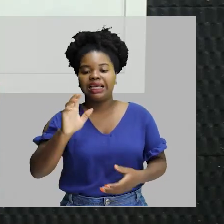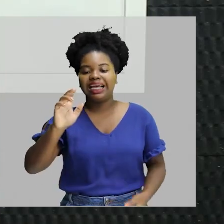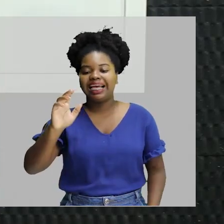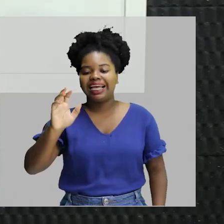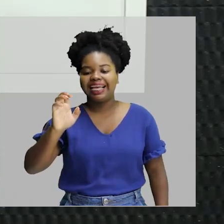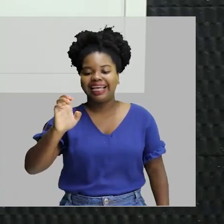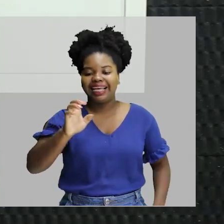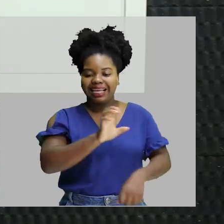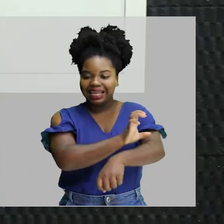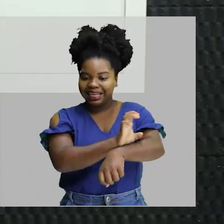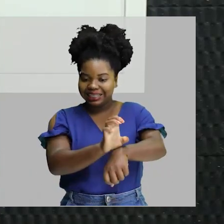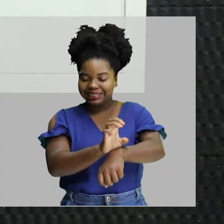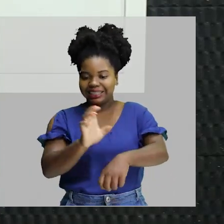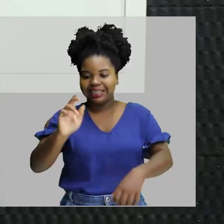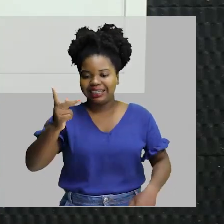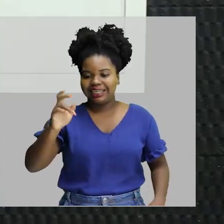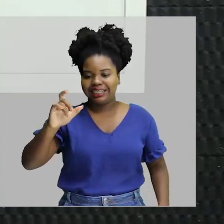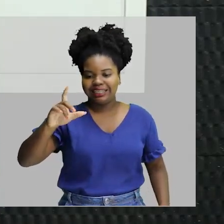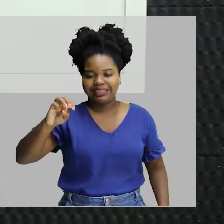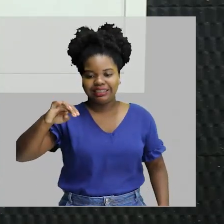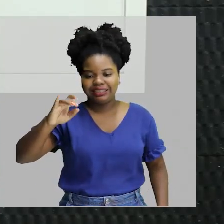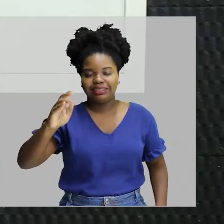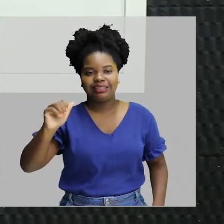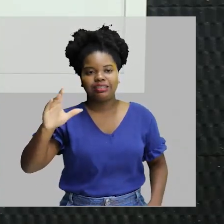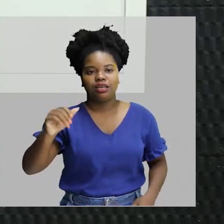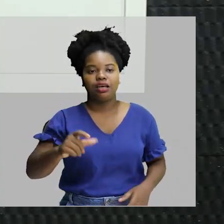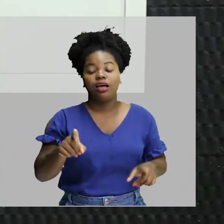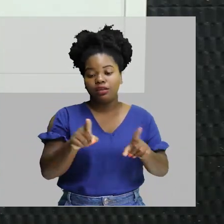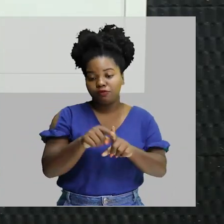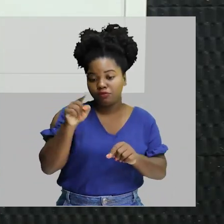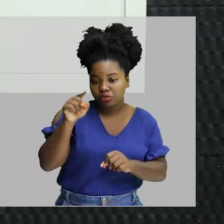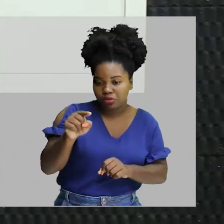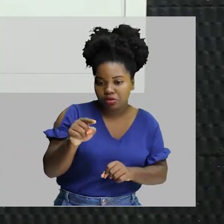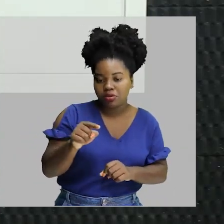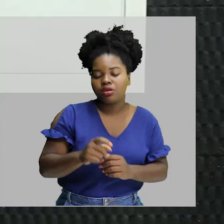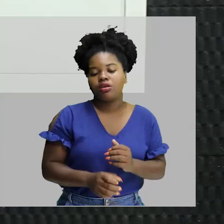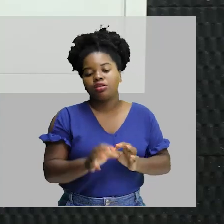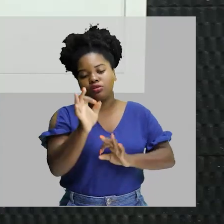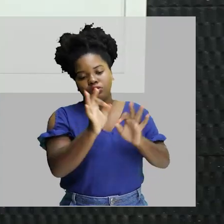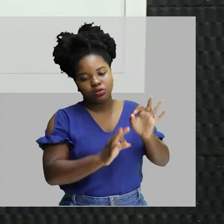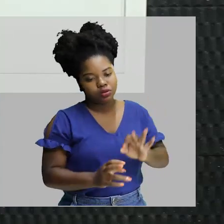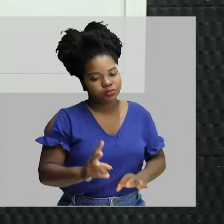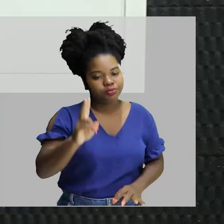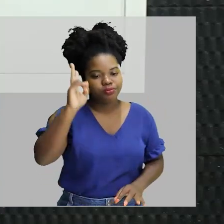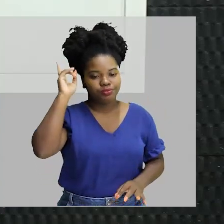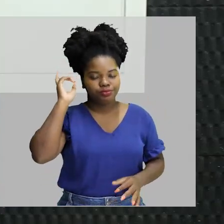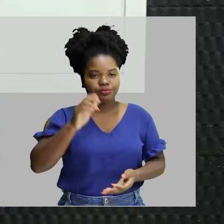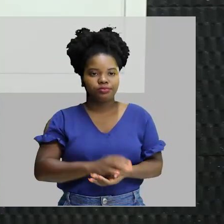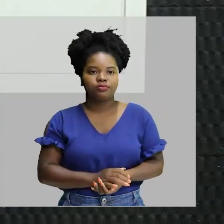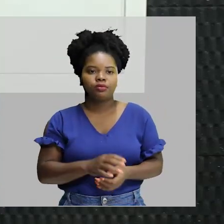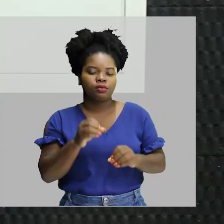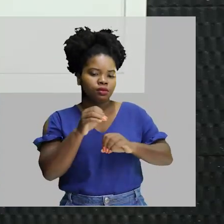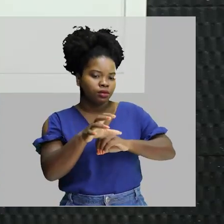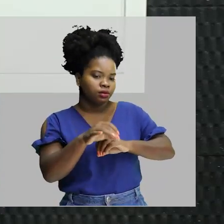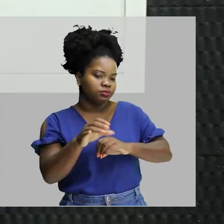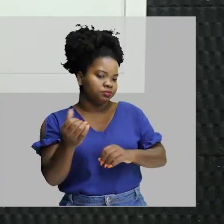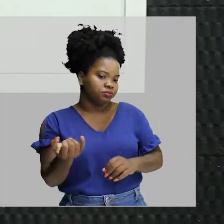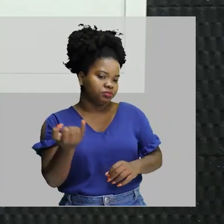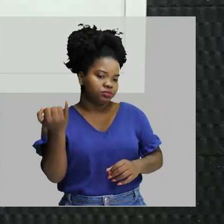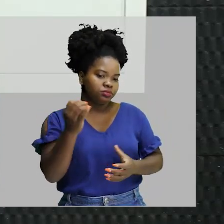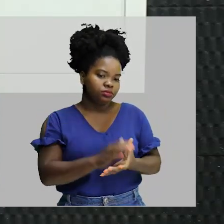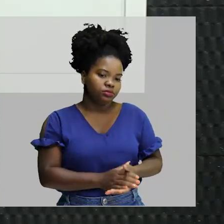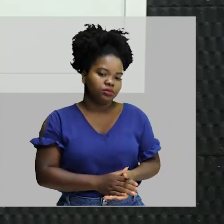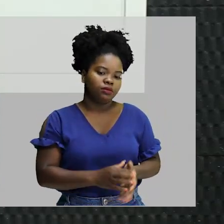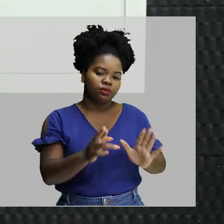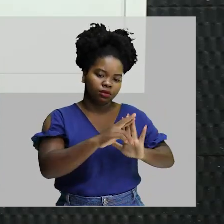helenísticas. E aí fica para você que vai fazer o vestibular, tenho certeza que todos vão, essa dica importante. As